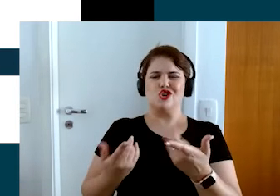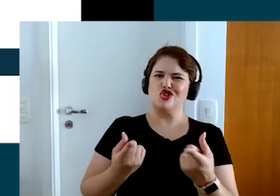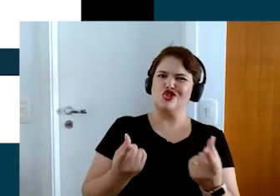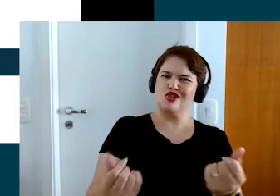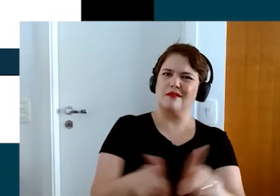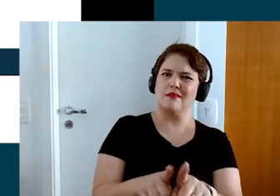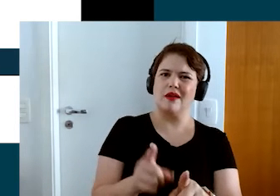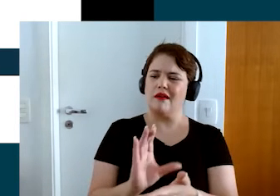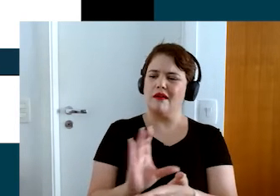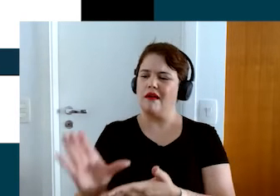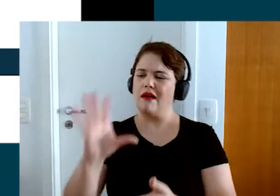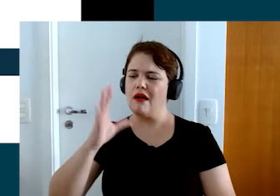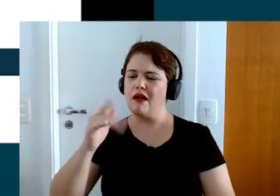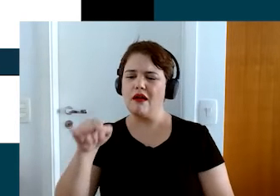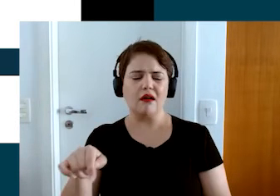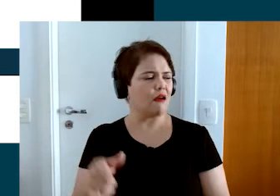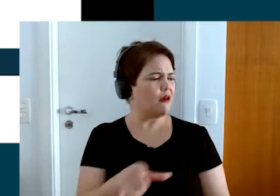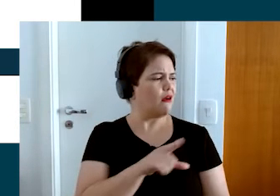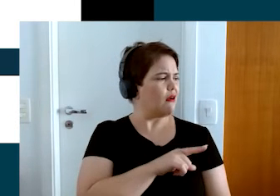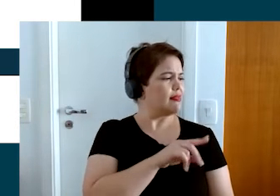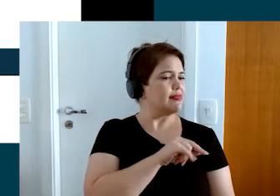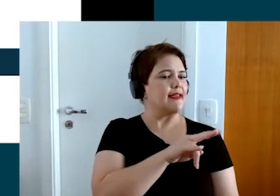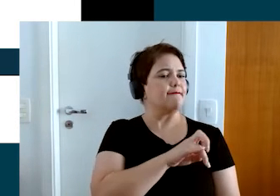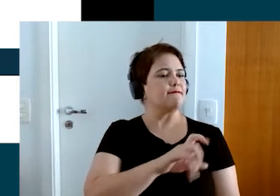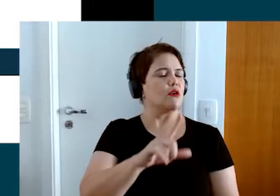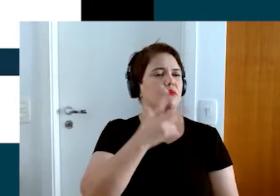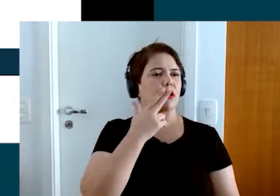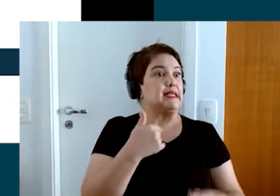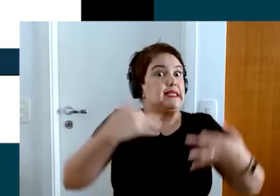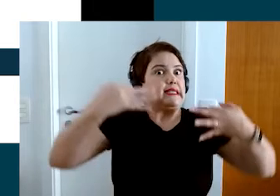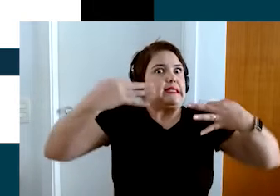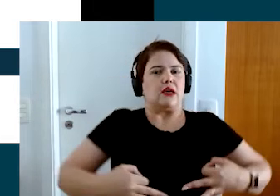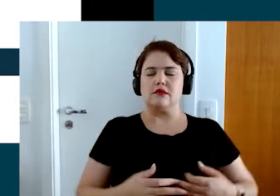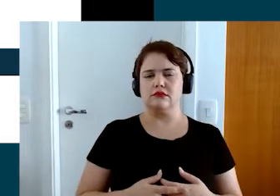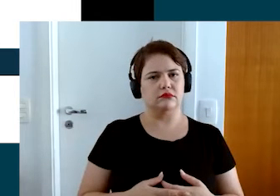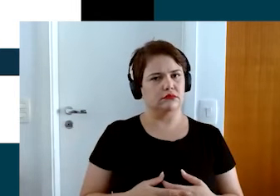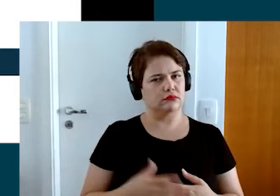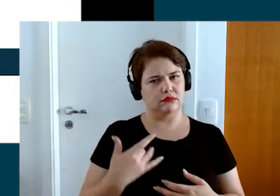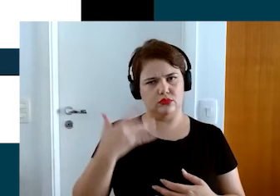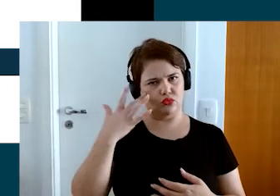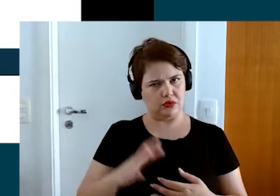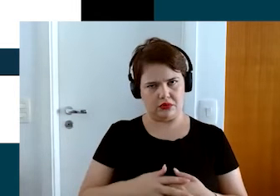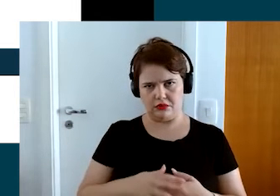em soluções que a gente tem um nível de certeza zero nenhum, né, ou baseado apenas em dados, né, como a gente viu lá em